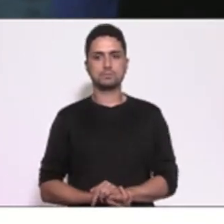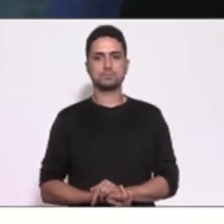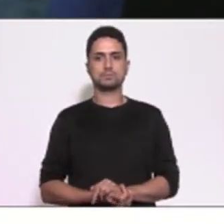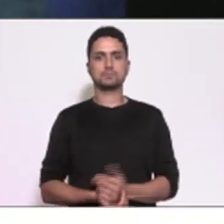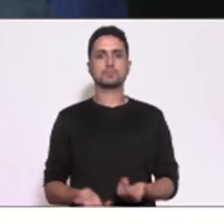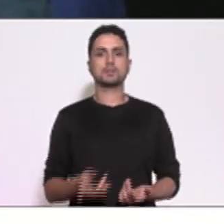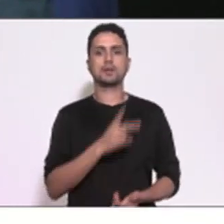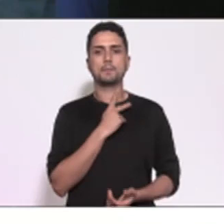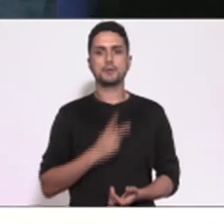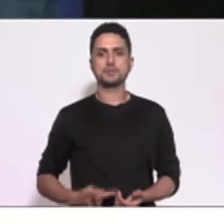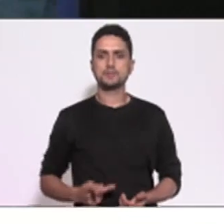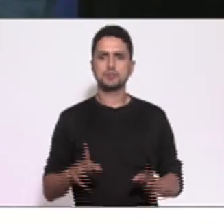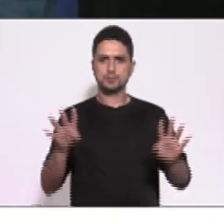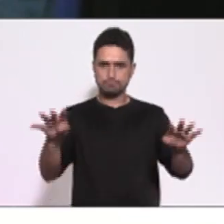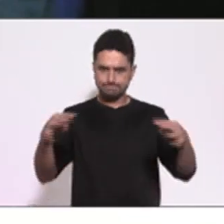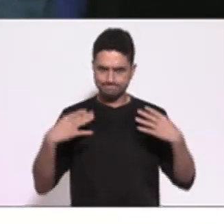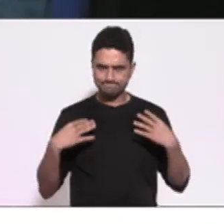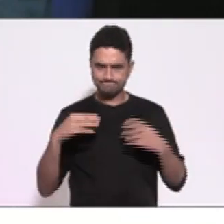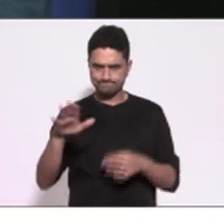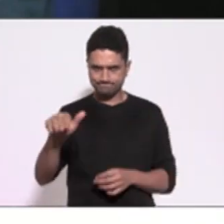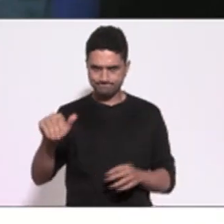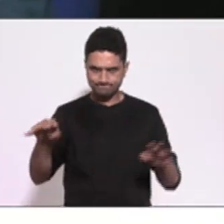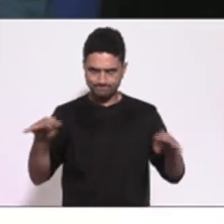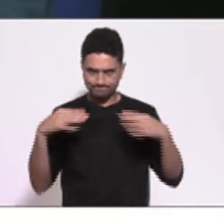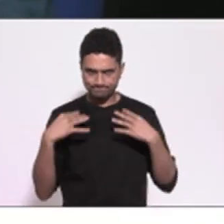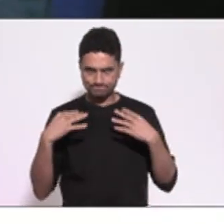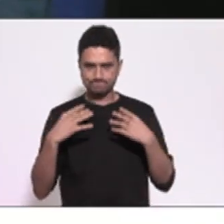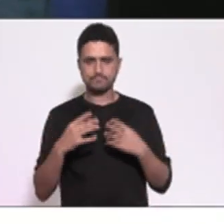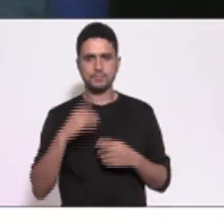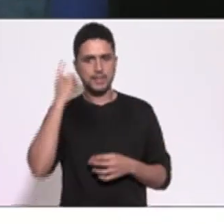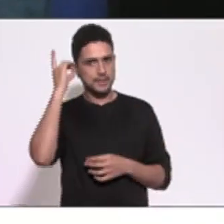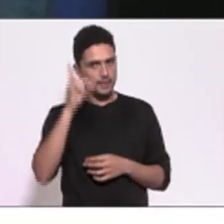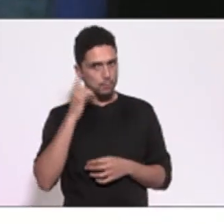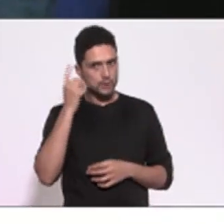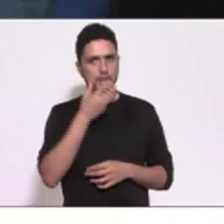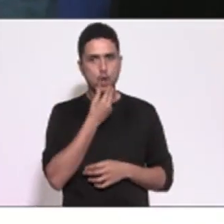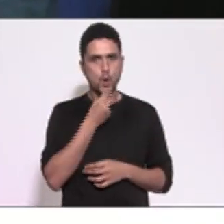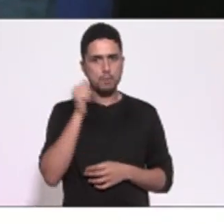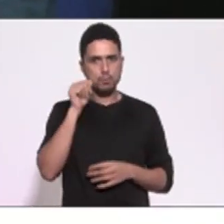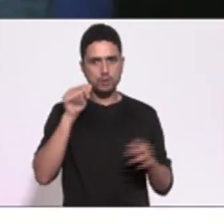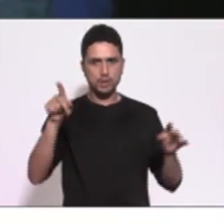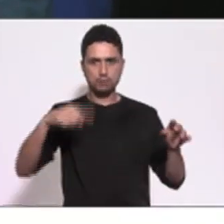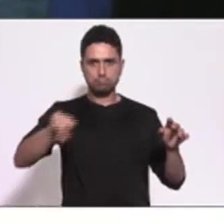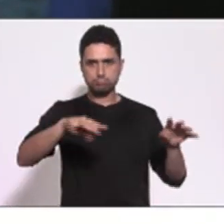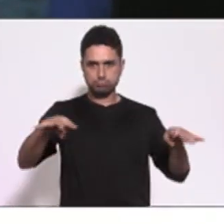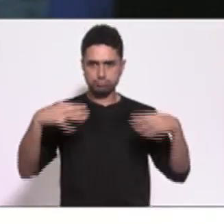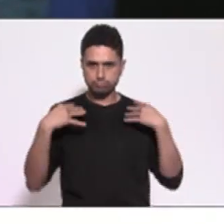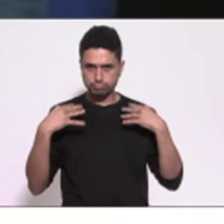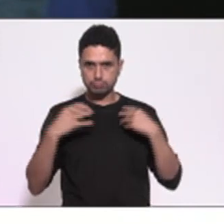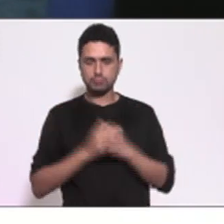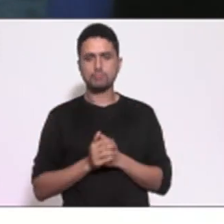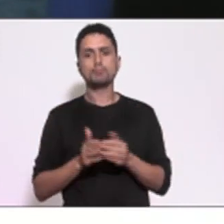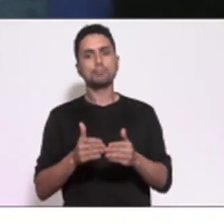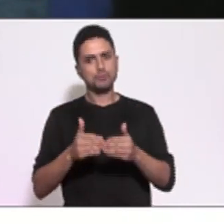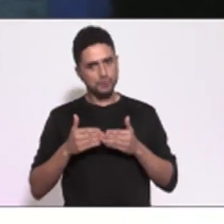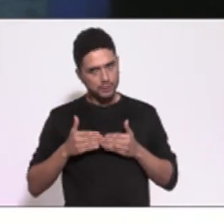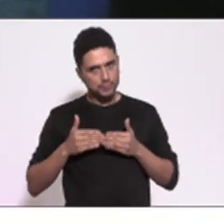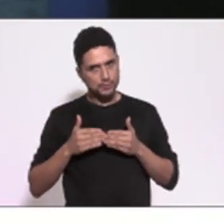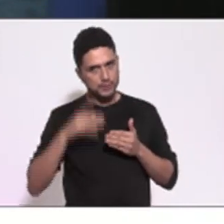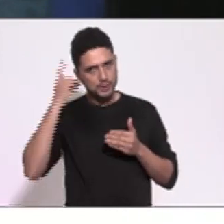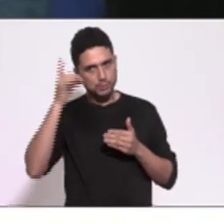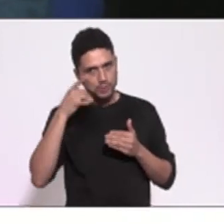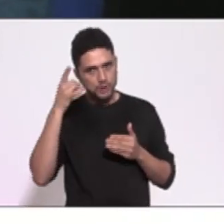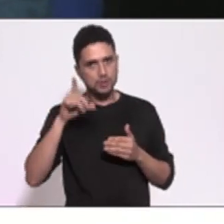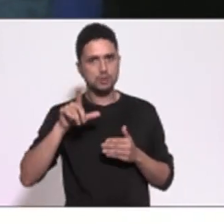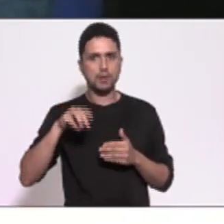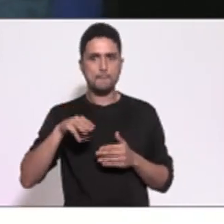A presidência chama a atenção dos senhores parlamentares, deputadas e deputados, por gentileza, deputado Márcio, deputado Rodrigo, deputado